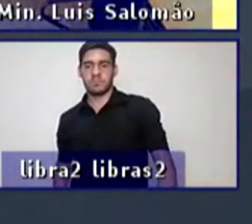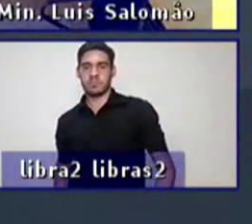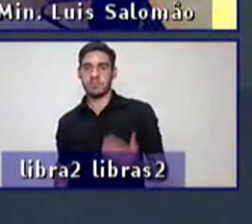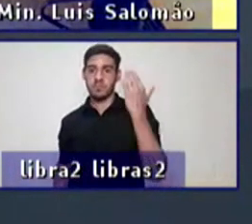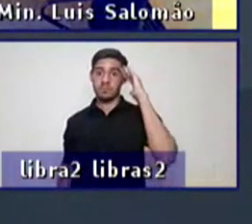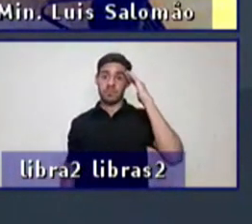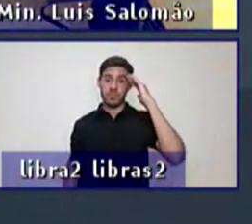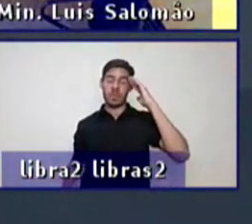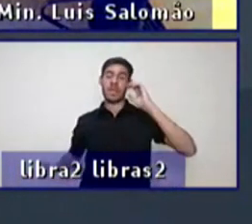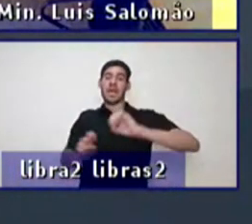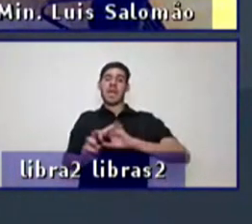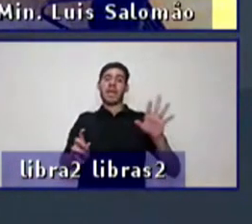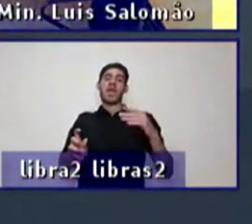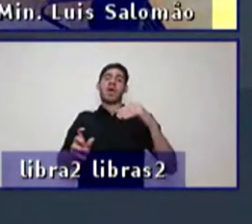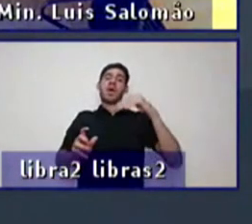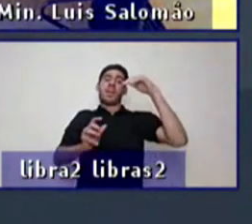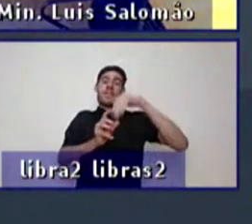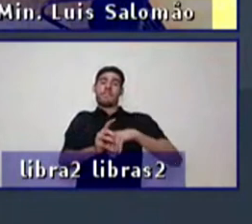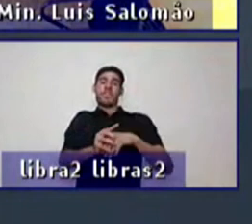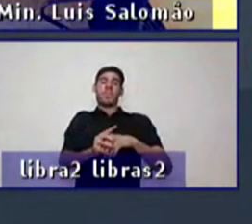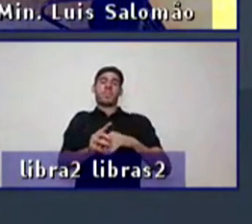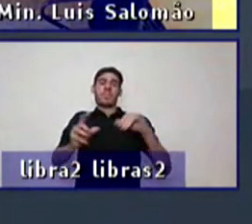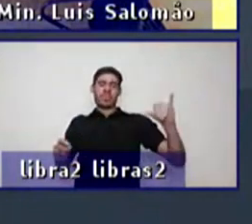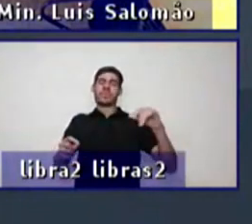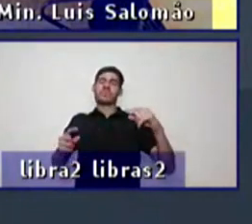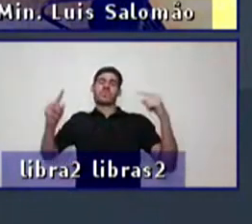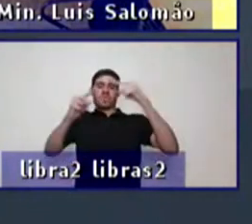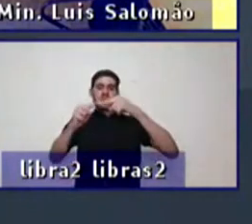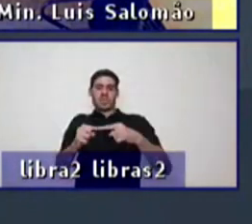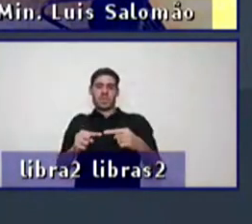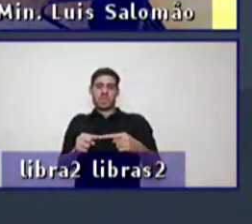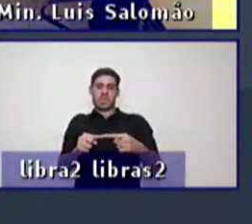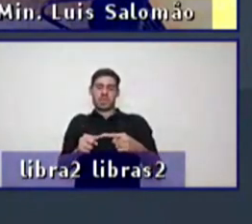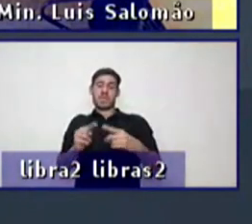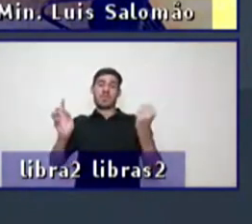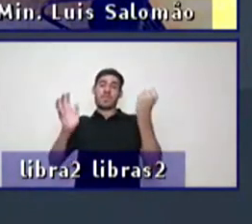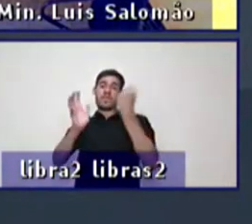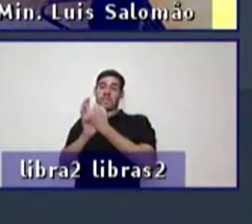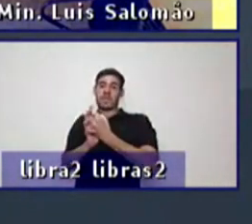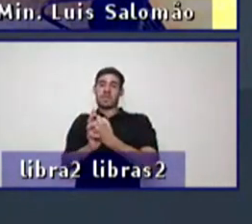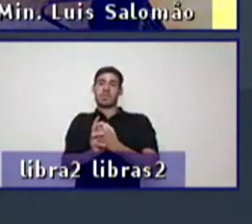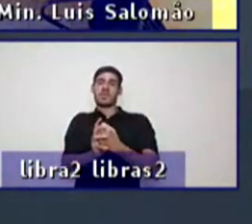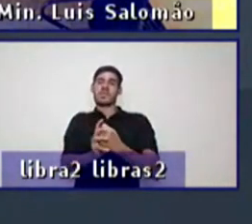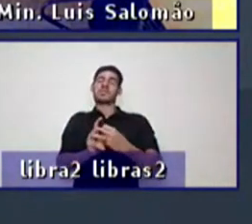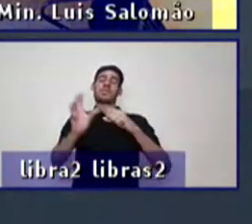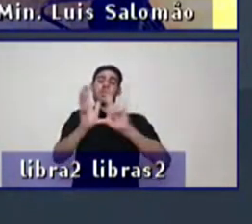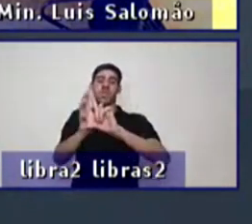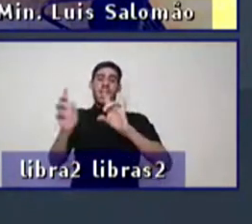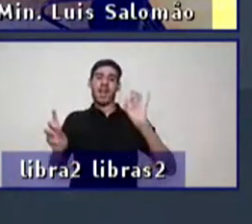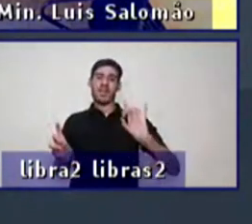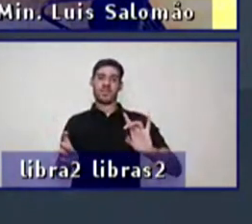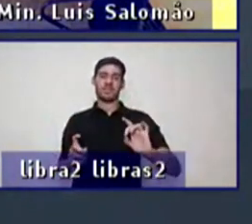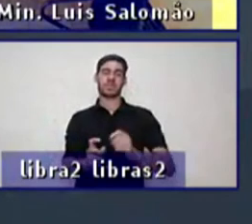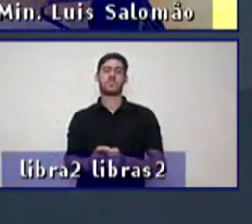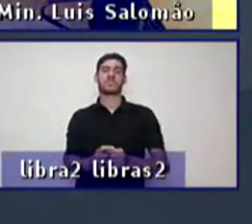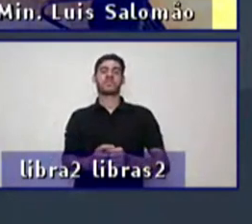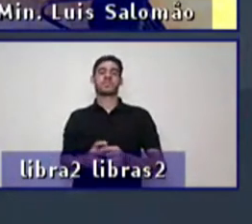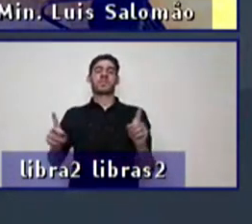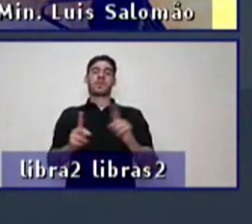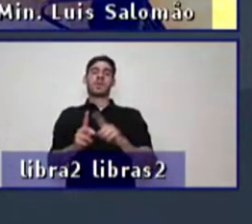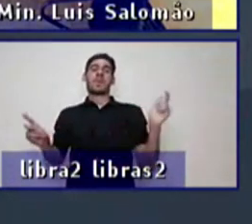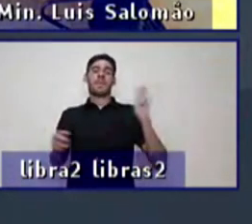a propaganda eleitoral praticada dentro dos parâmetros fixados na legislação específica, assim como se